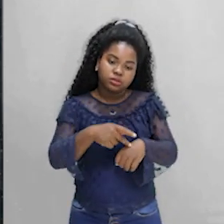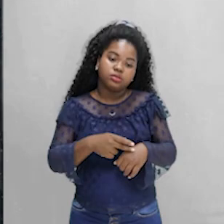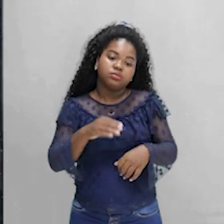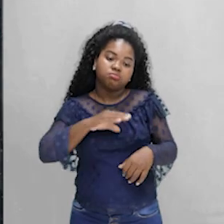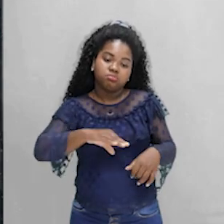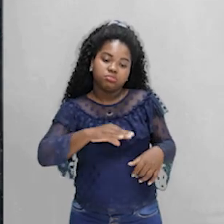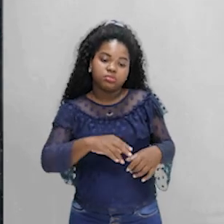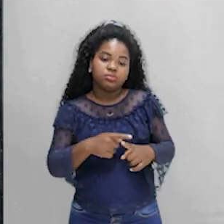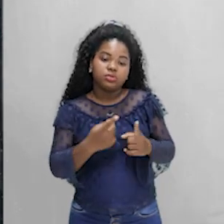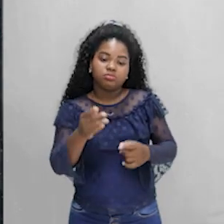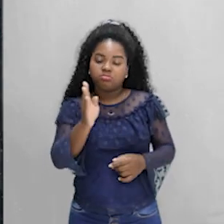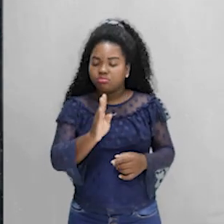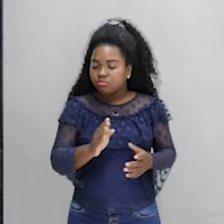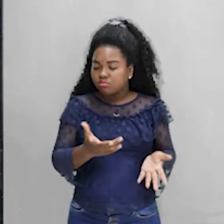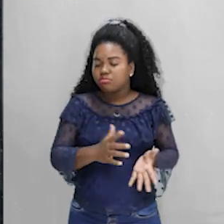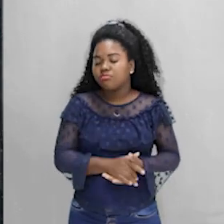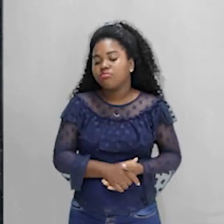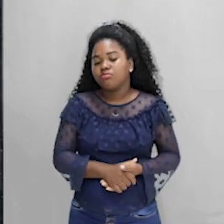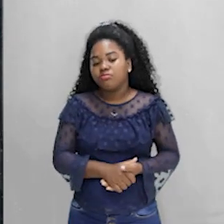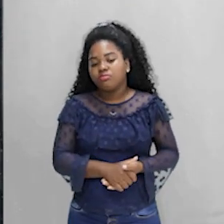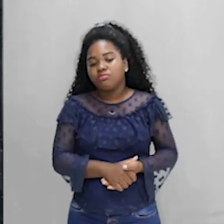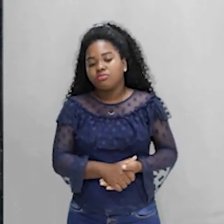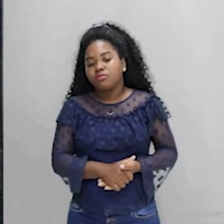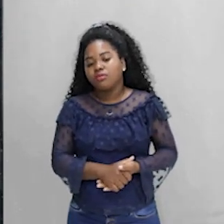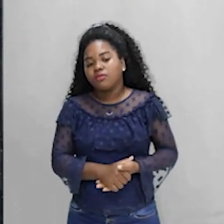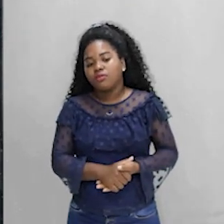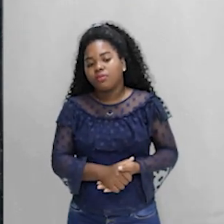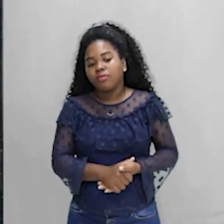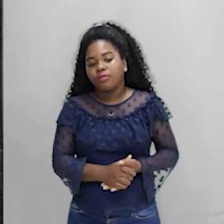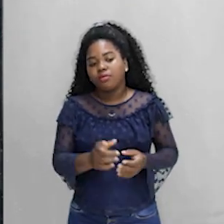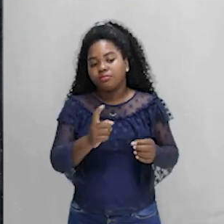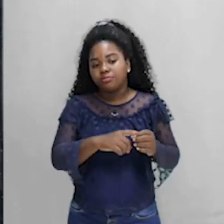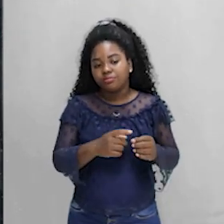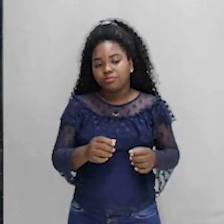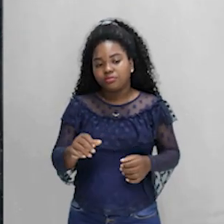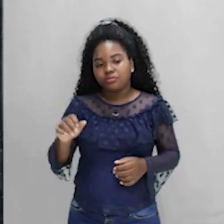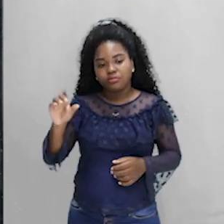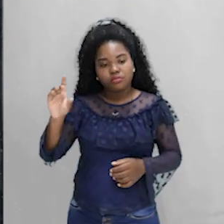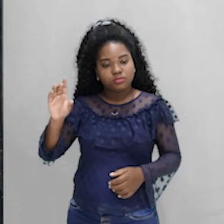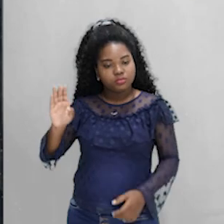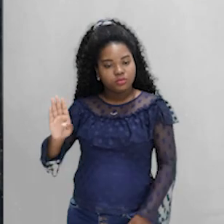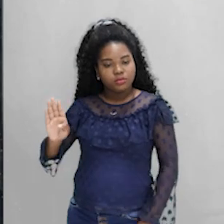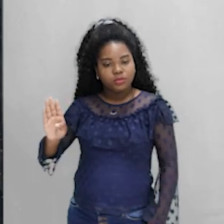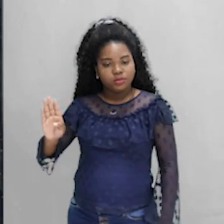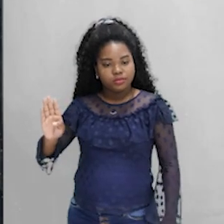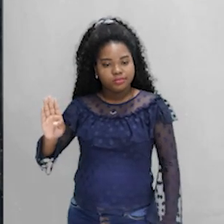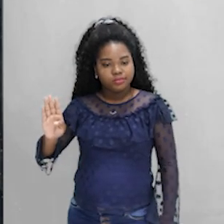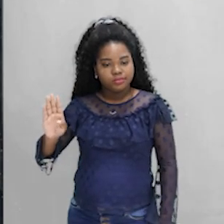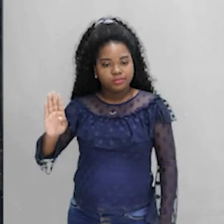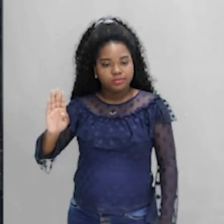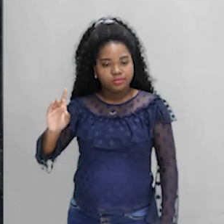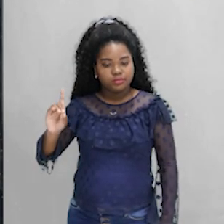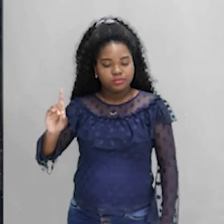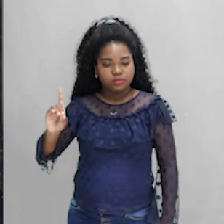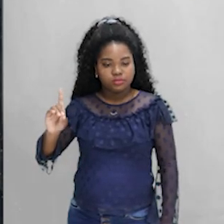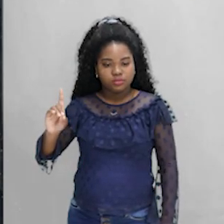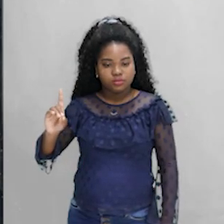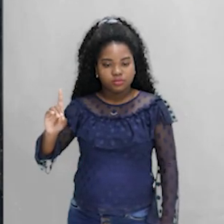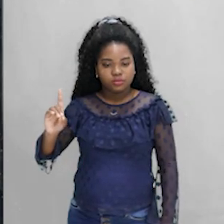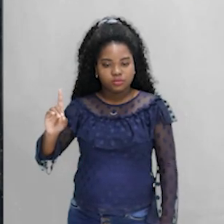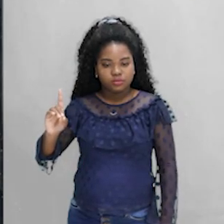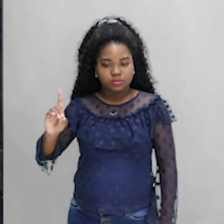Mas eles são brasileiros mesmo. E aí, volta para as questões. Letra D. Discrepância entre